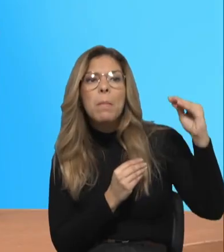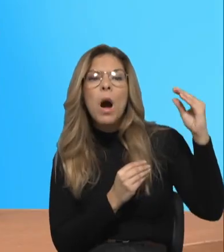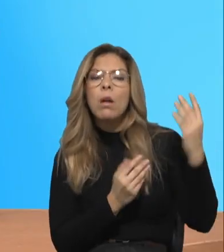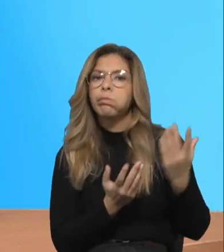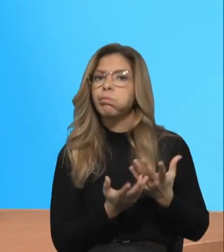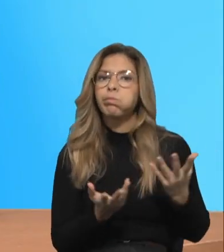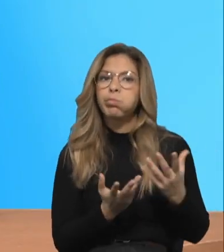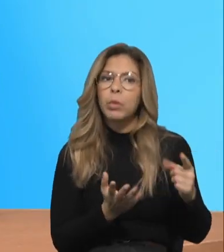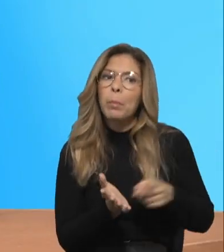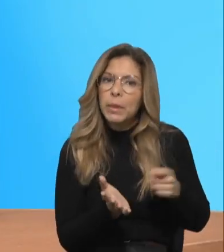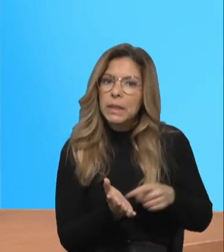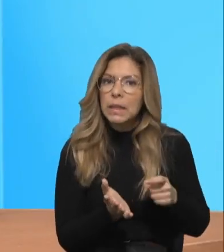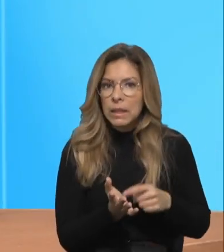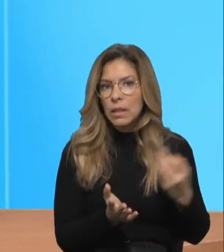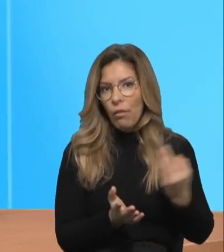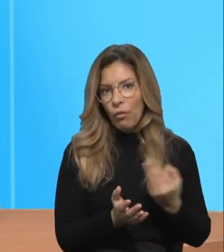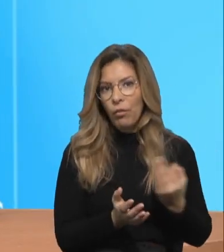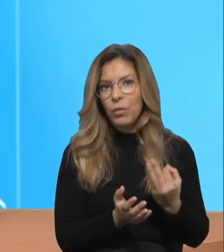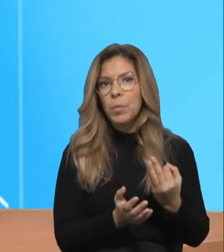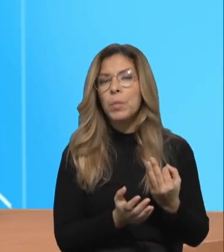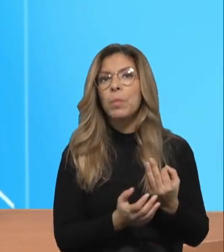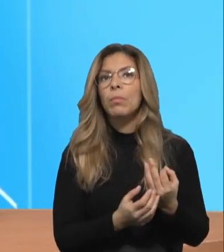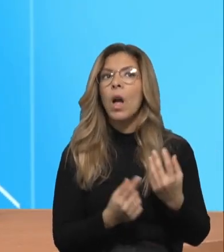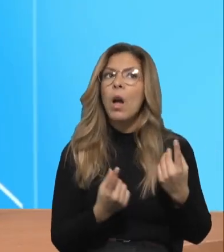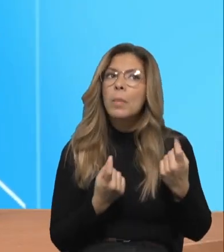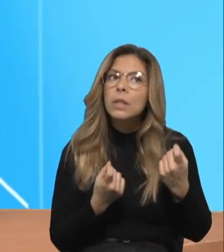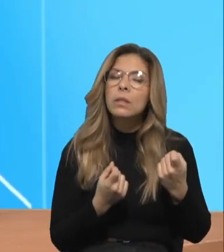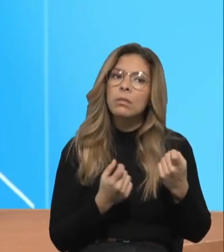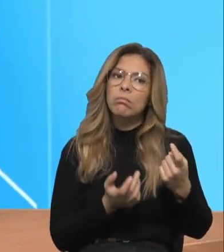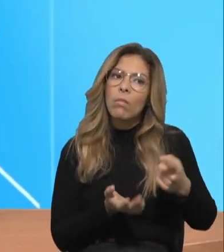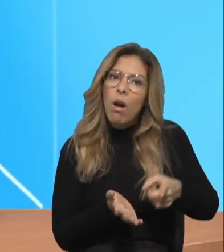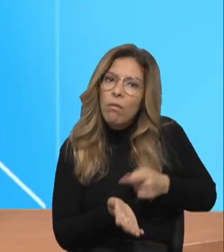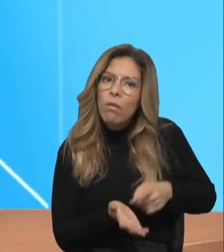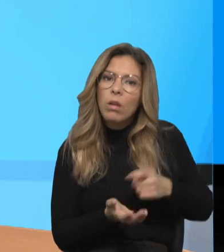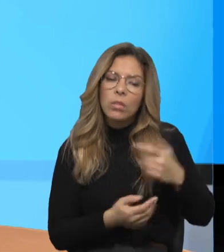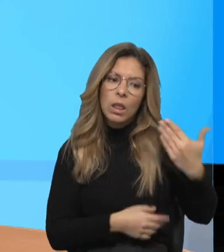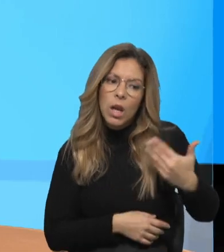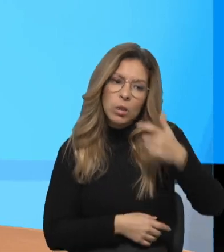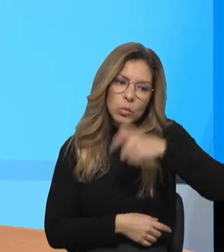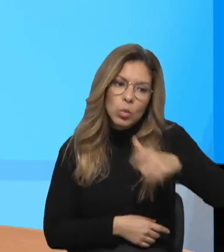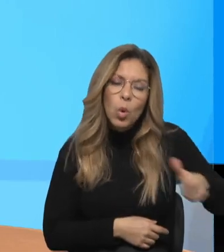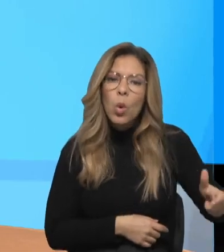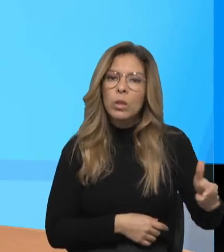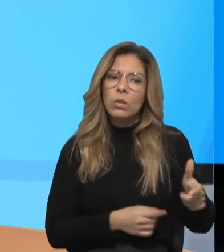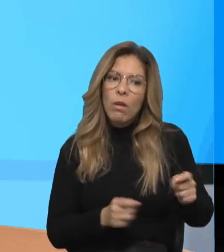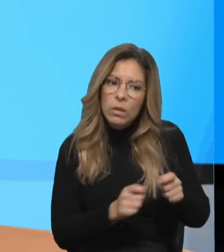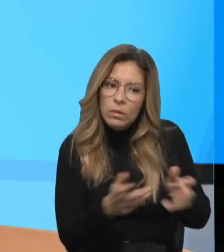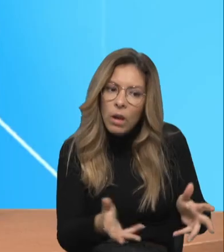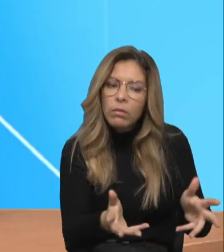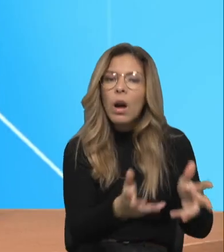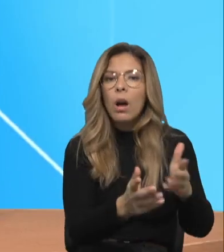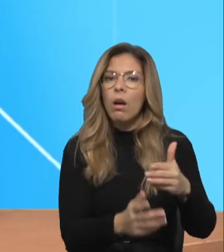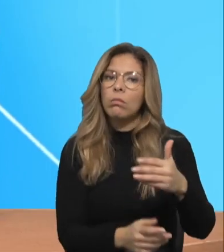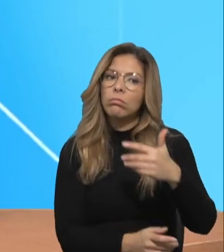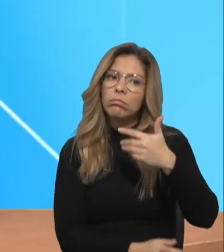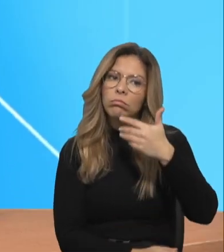e urgente falarmos sobre a necessidade de defender os direitos humanos, de promover a dignidade da pessoa humana e, mais do